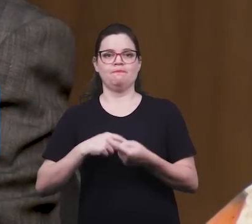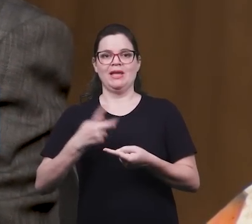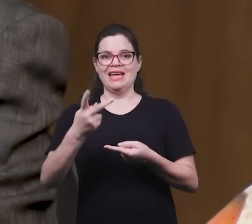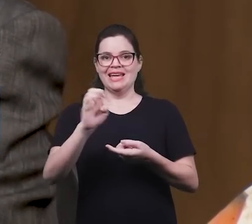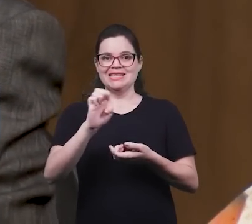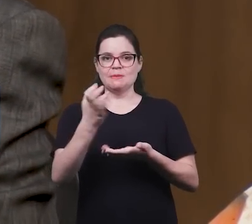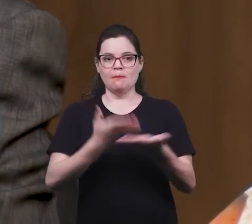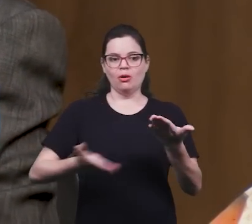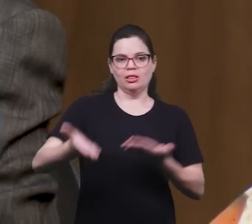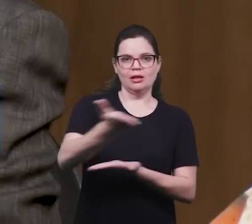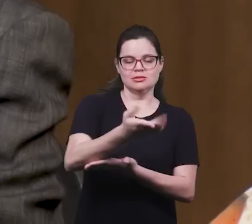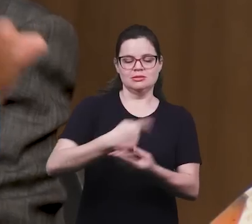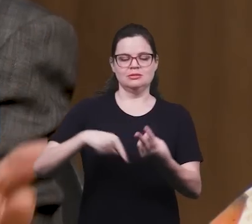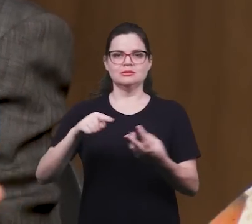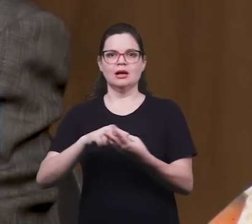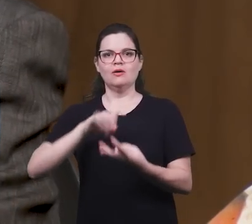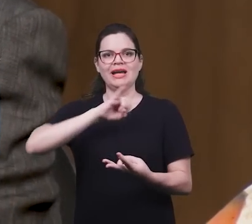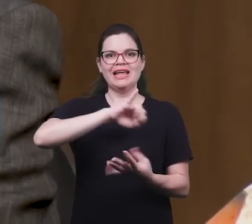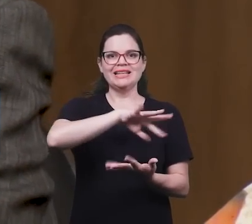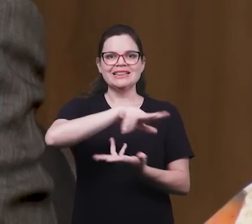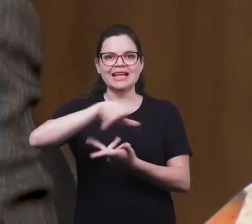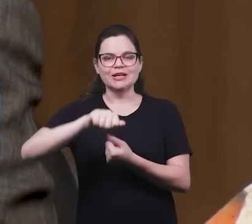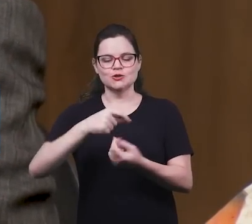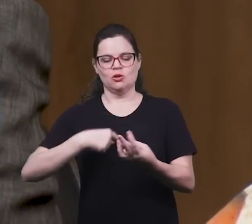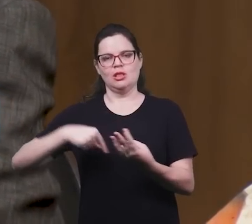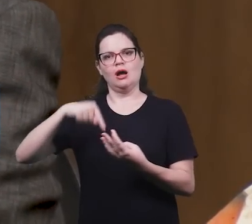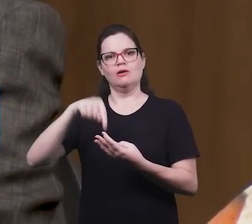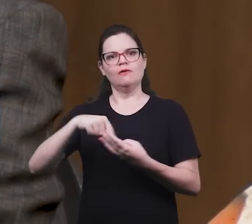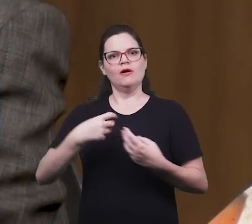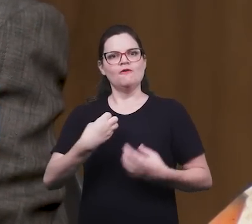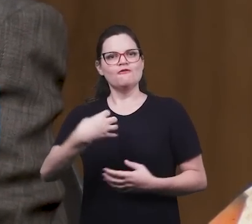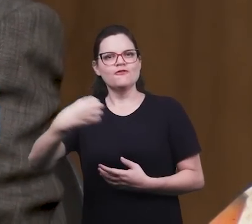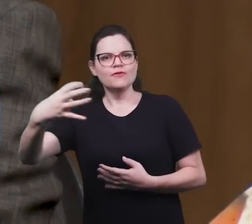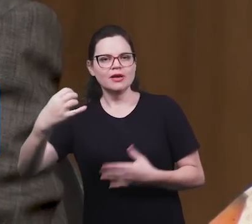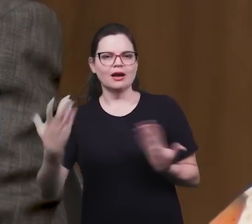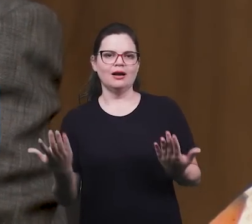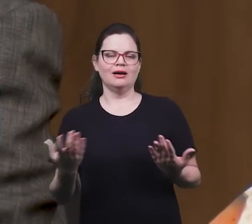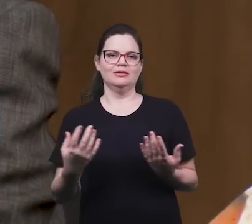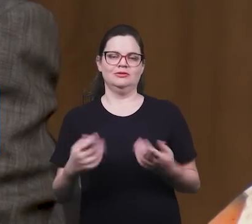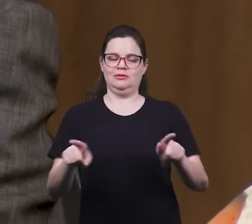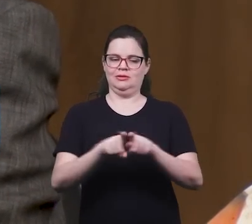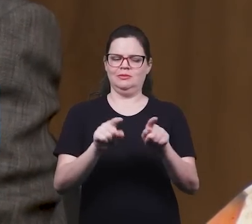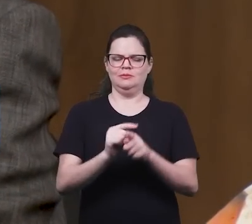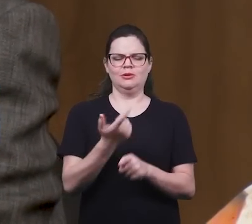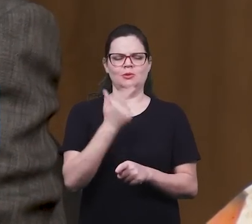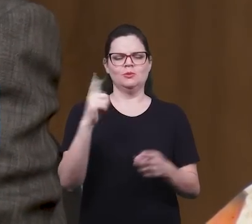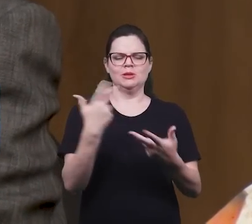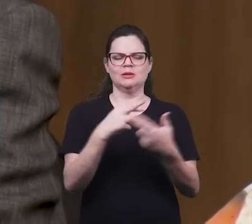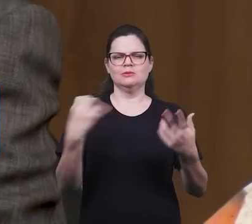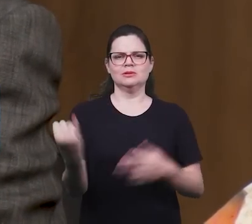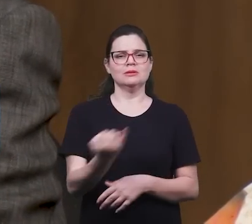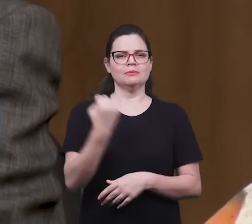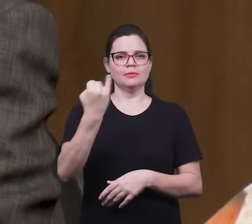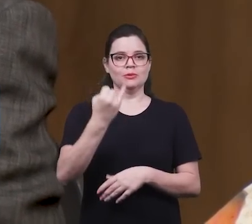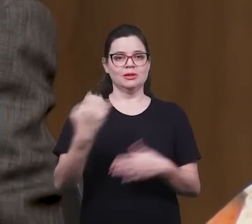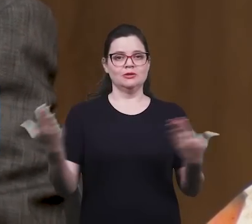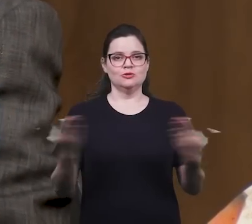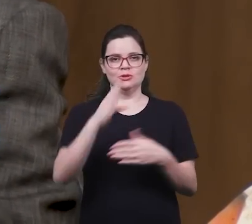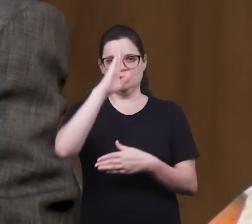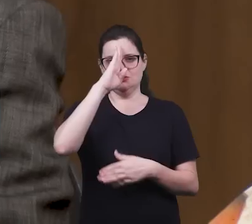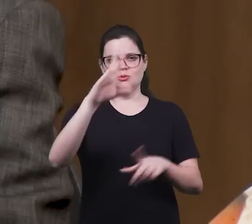comércio exterior, fiz várias viagens ao exterior e mais. Outro aspecto também que é fundamental hoje, que eu diria, principalmente